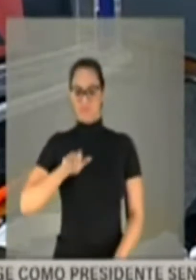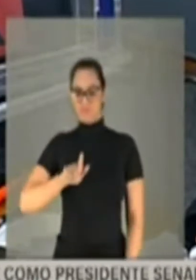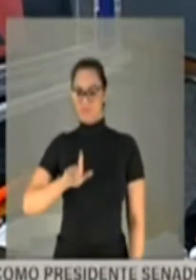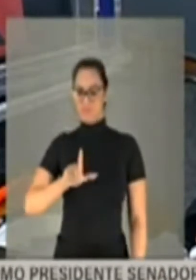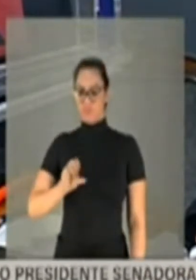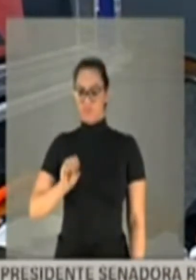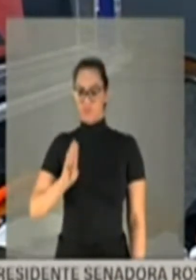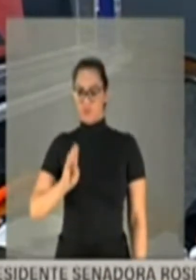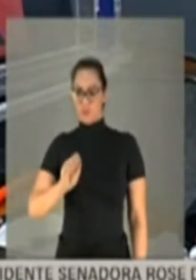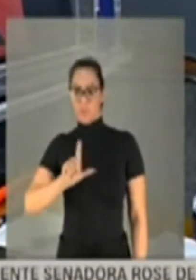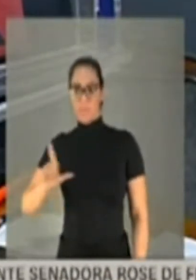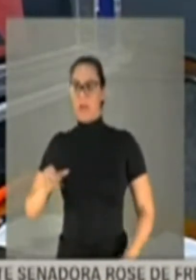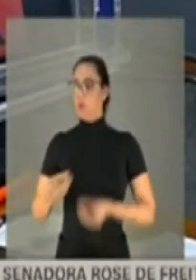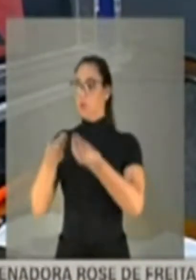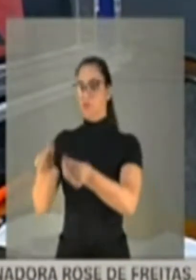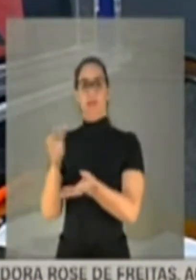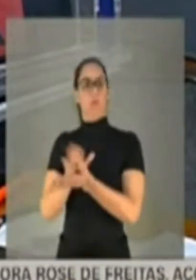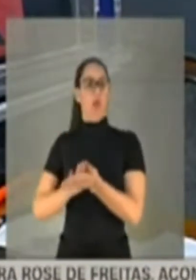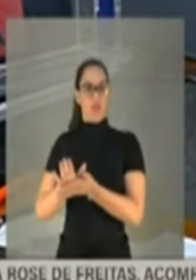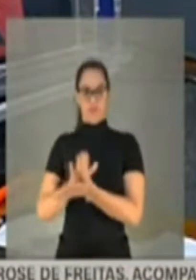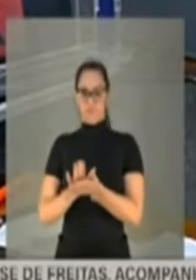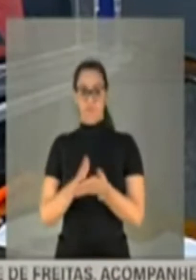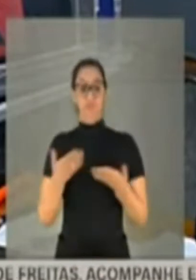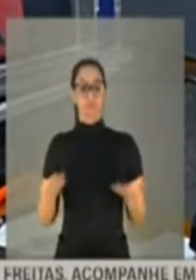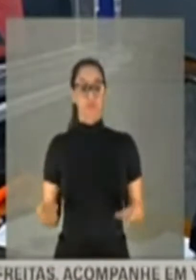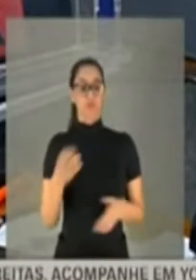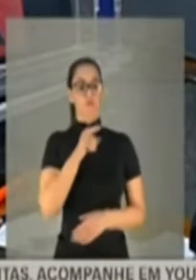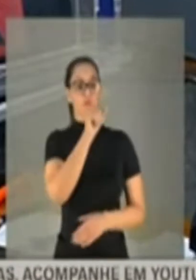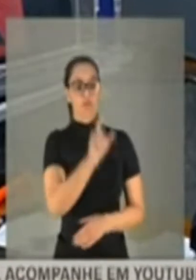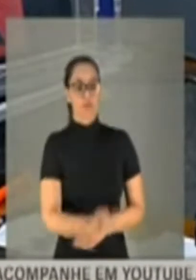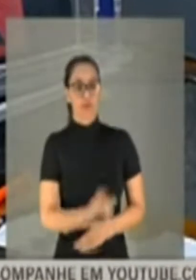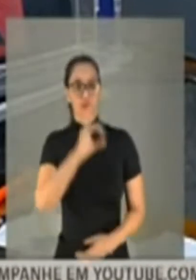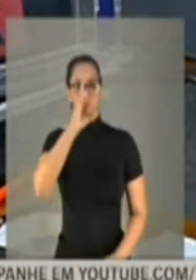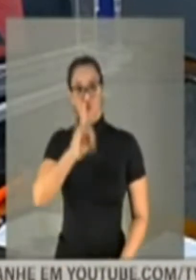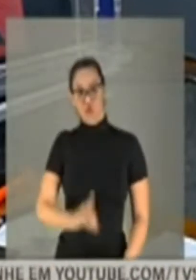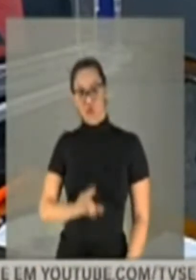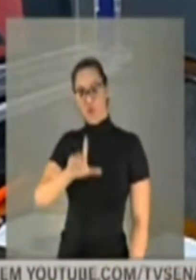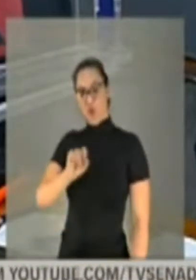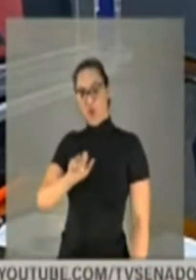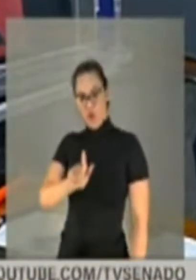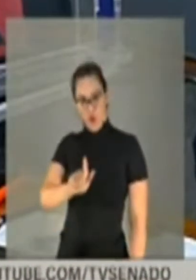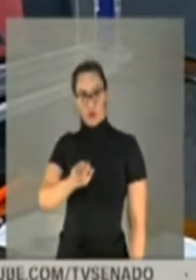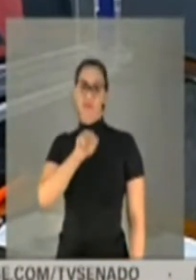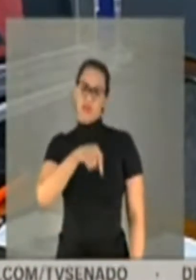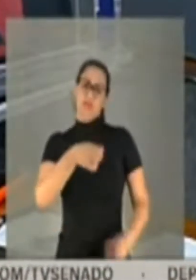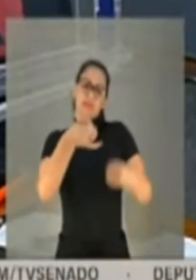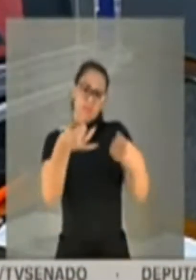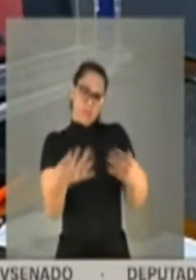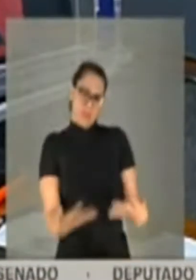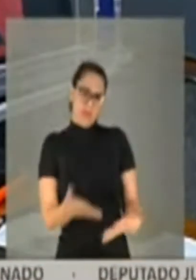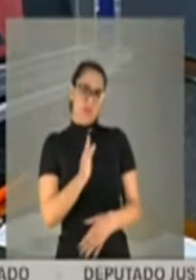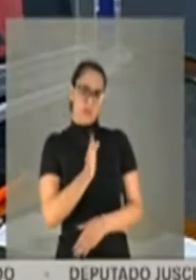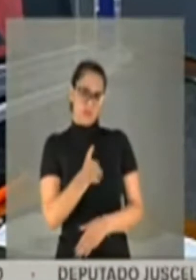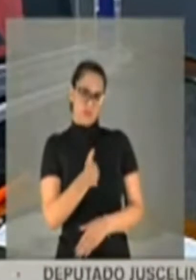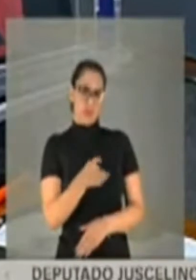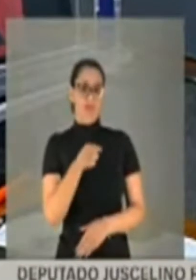não entregou. Então, Vossa Senhoria, como diretor de logística, e aqui está dito